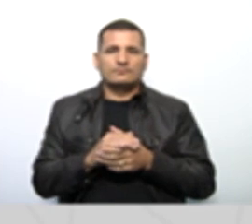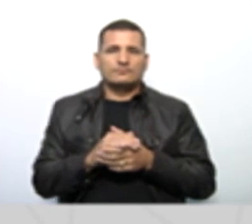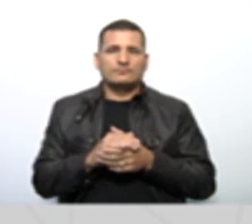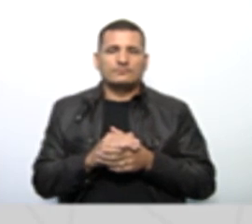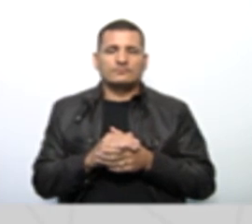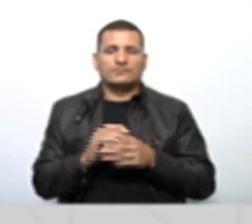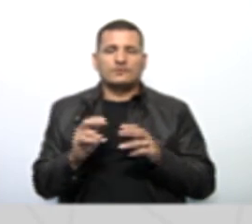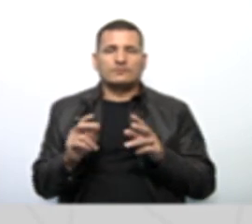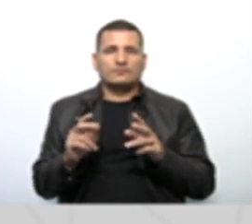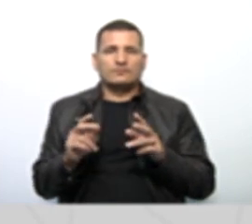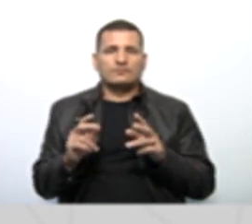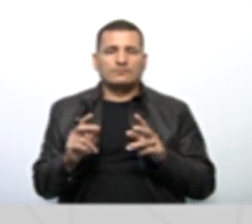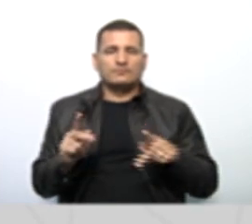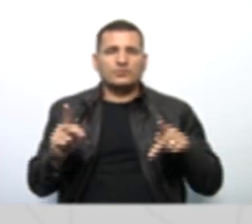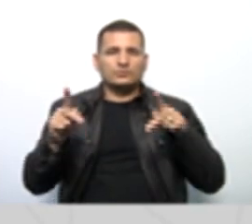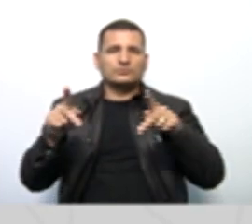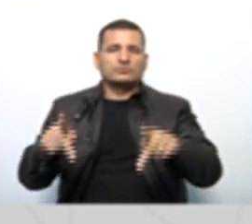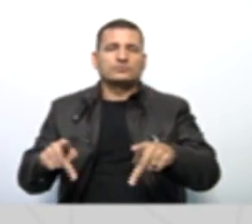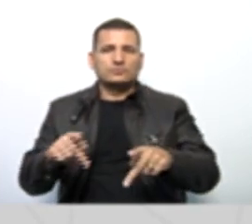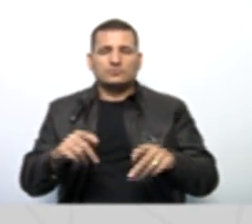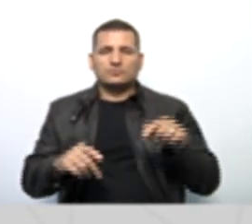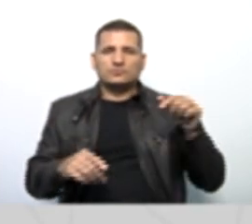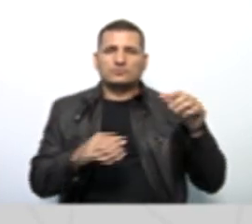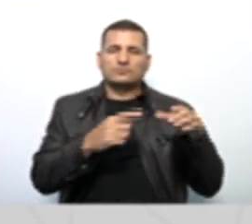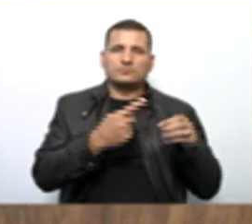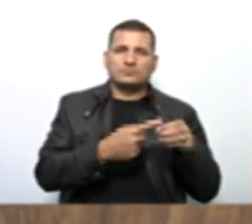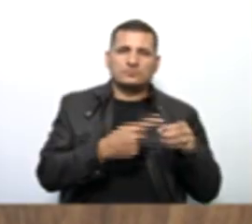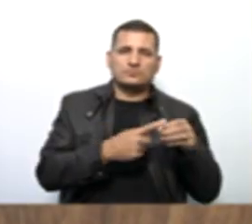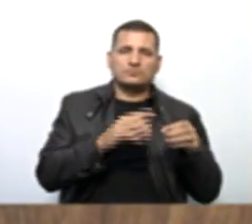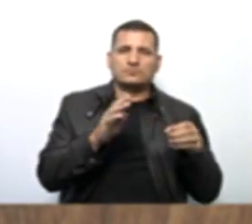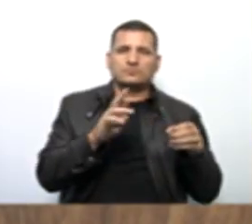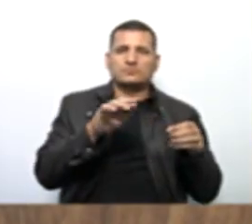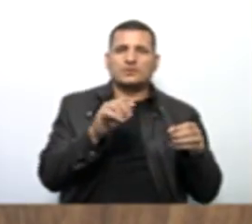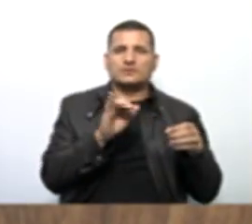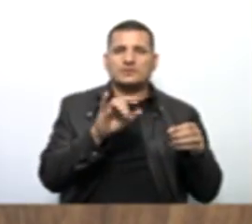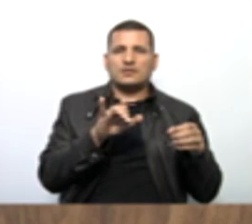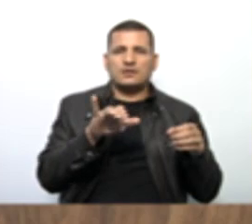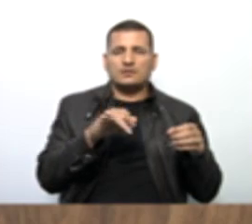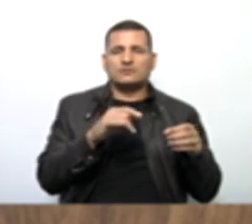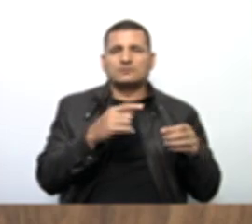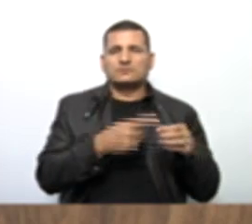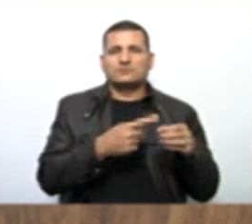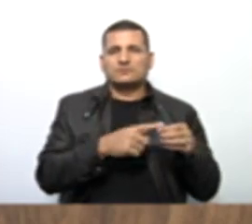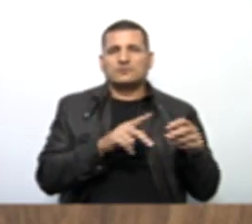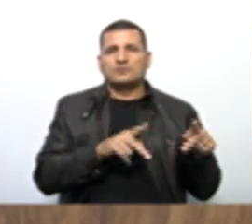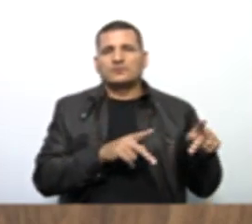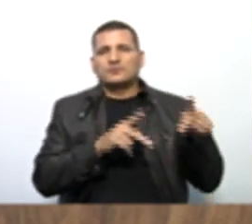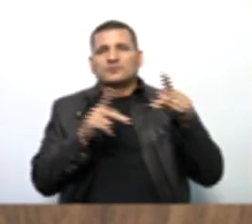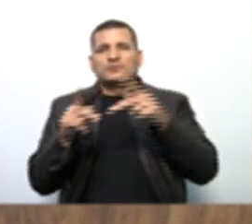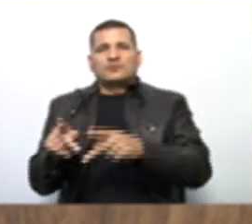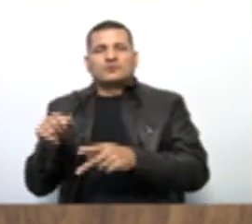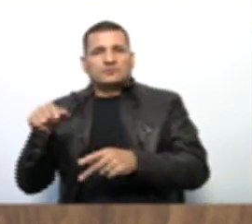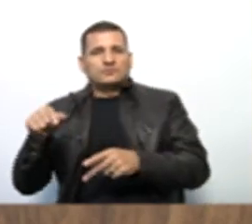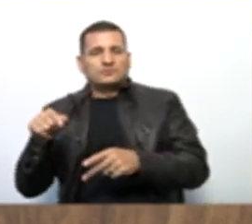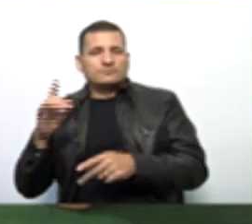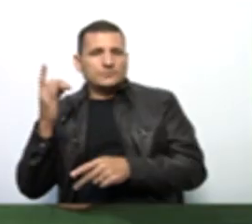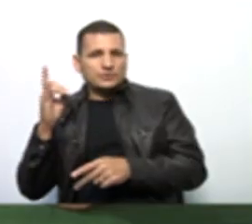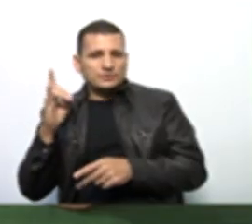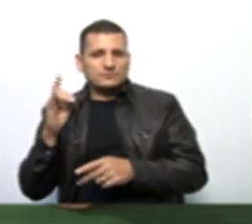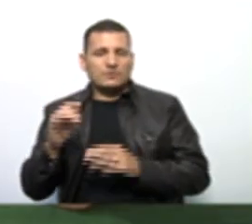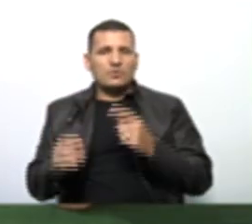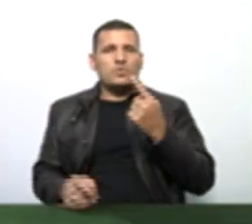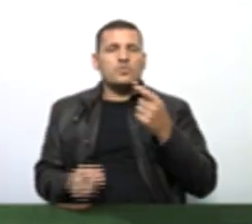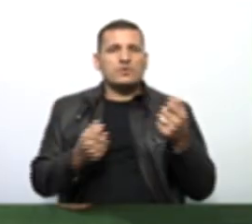acre que era brasiléia exclusiva para você e para a bolívia nem e passava um carro por vez a confiança em um carro por vez mas ela